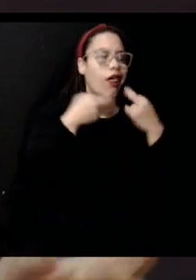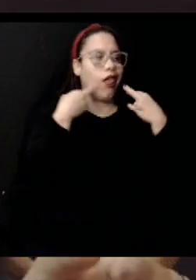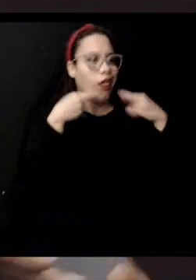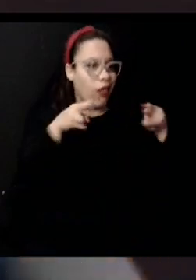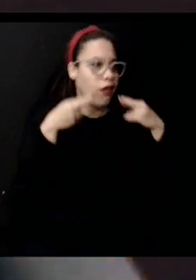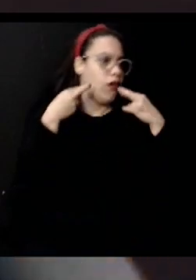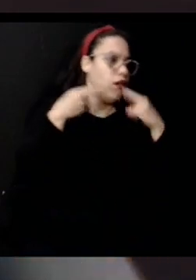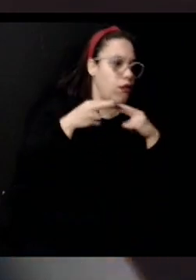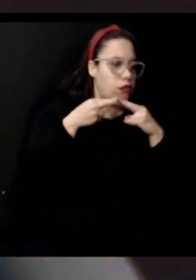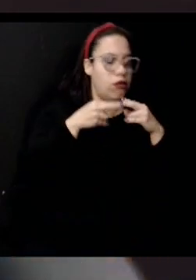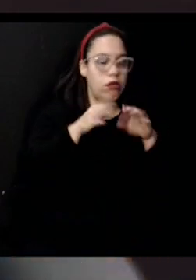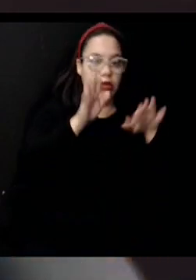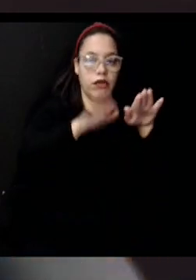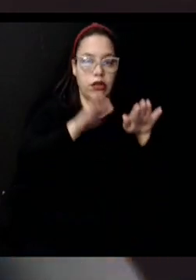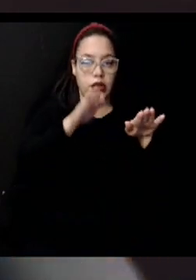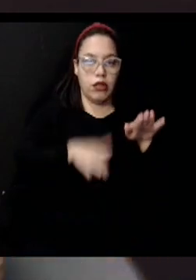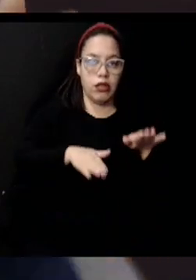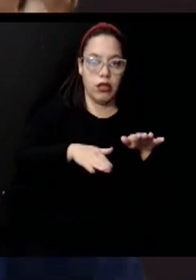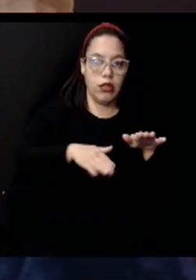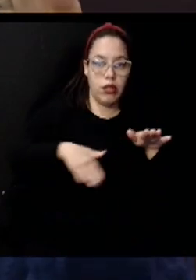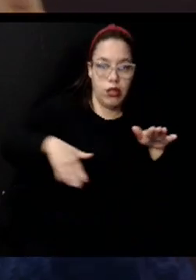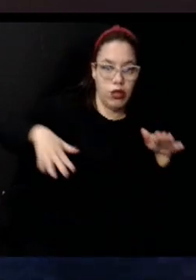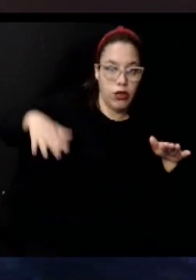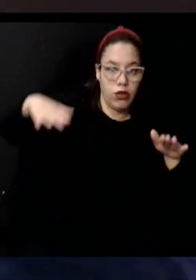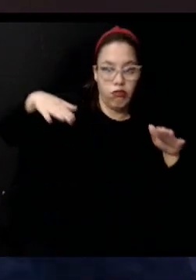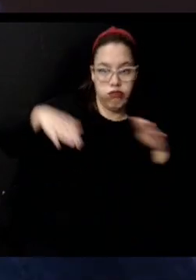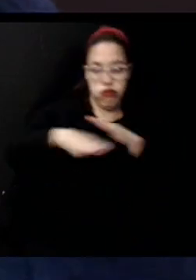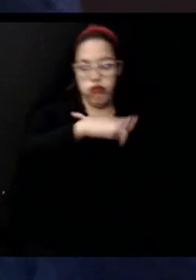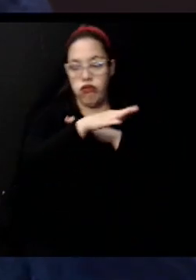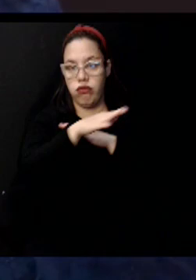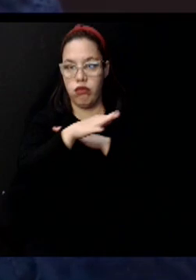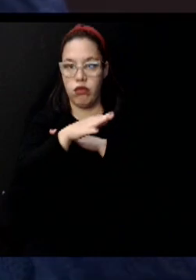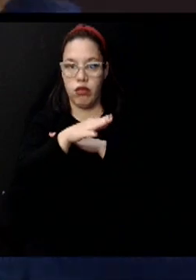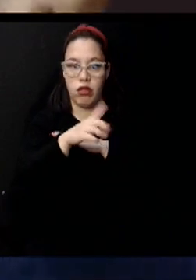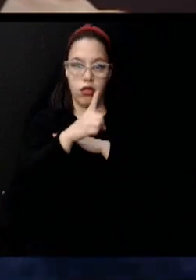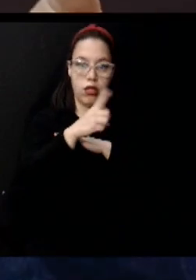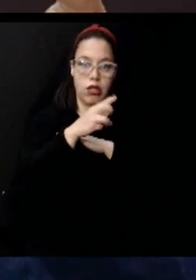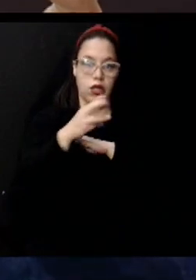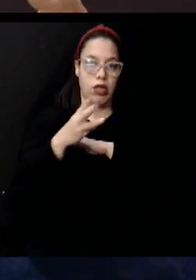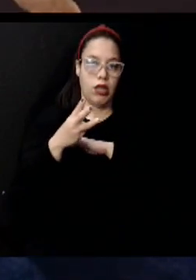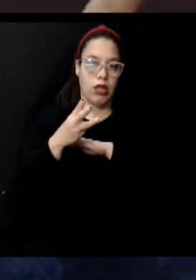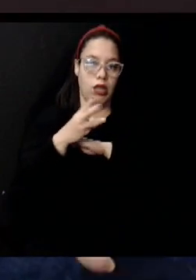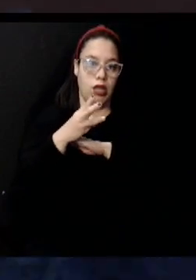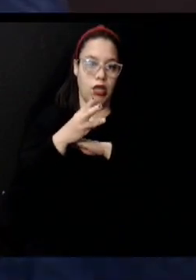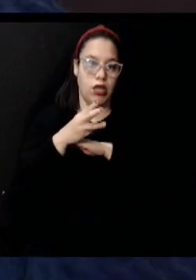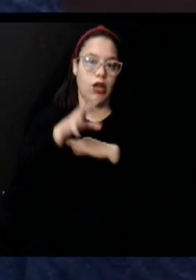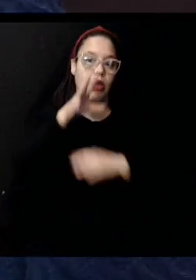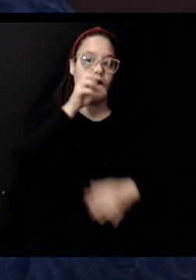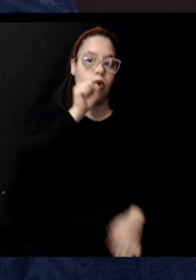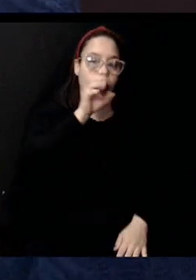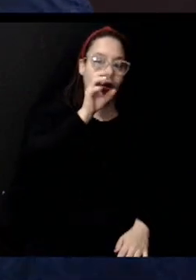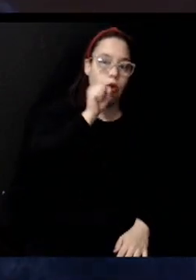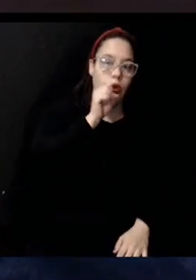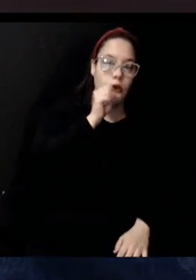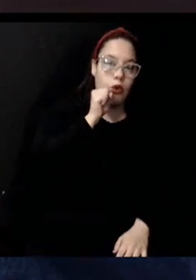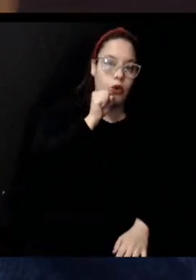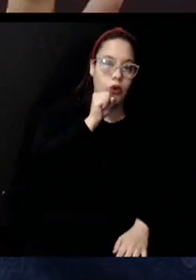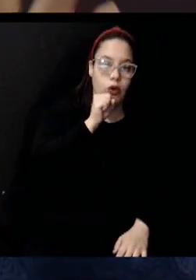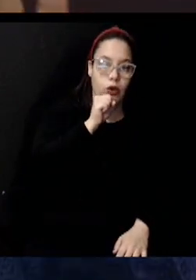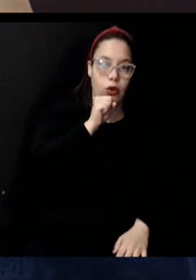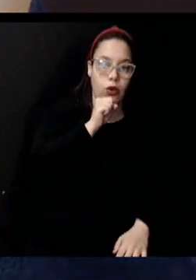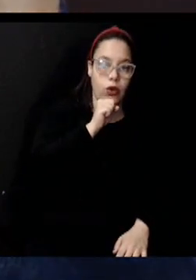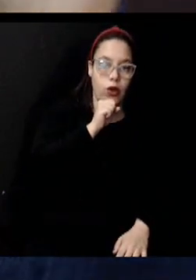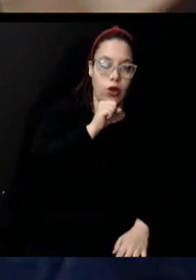trânsito, então, que alguém atravessou na sua você só dá 13 para você ver de sábado, querendo fazer algo rápido